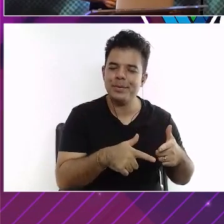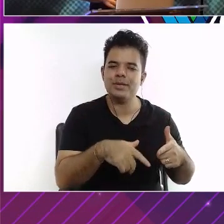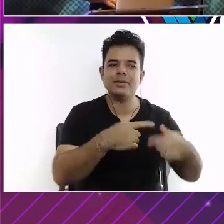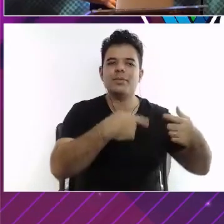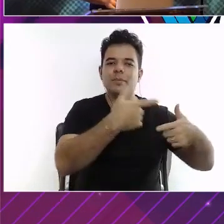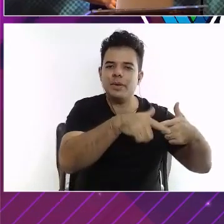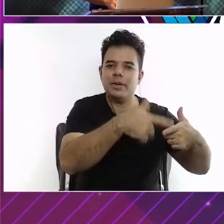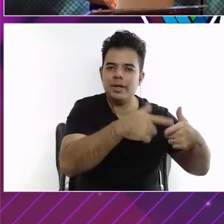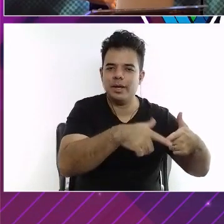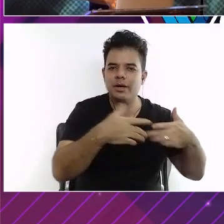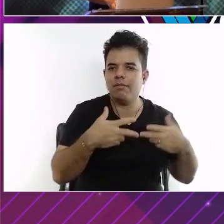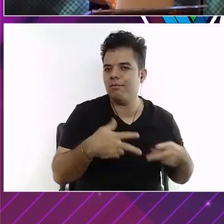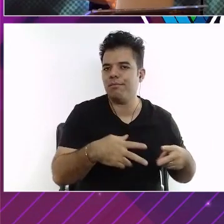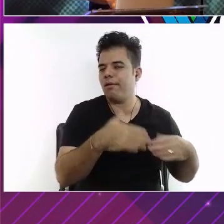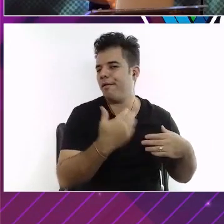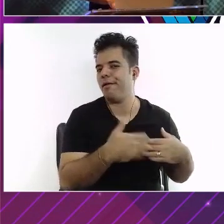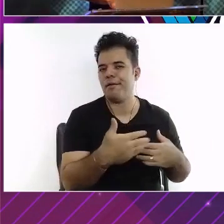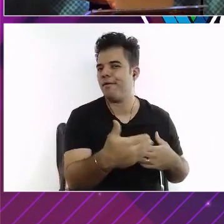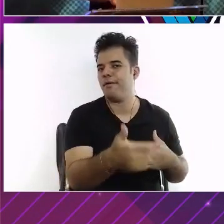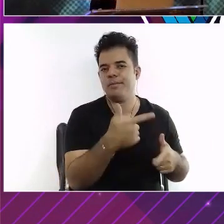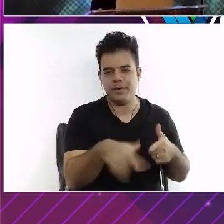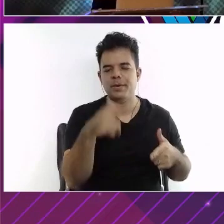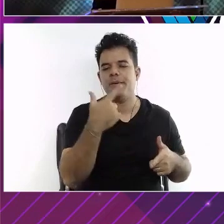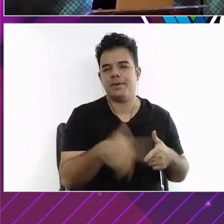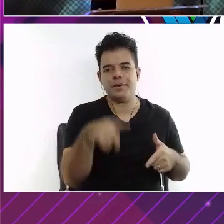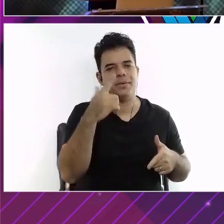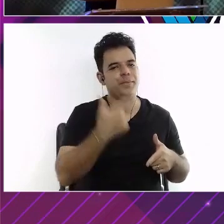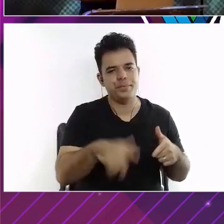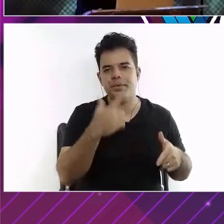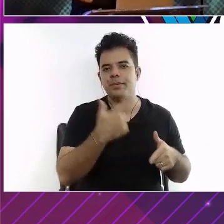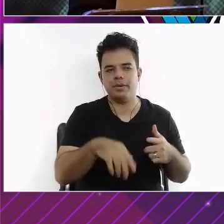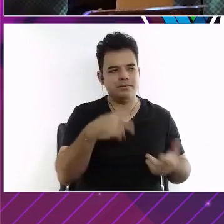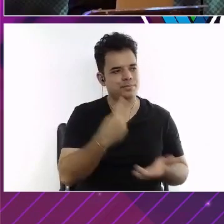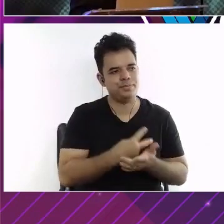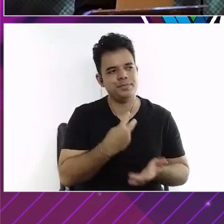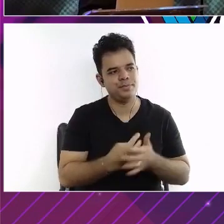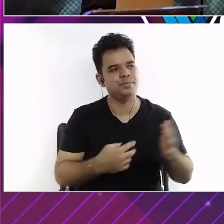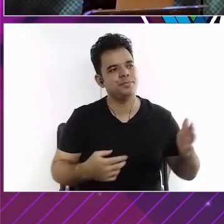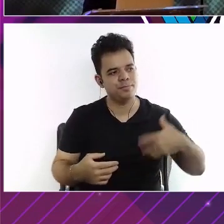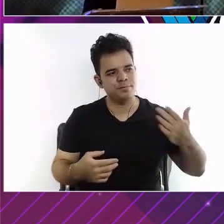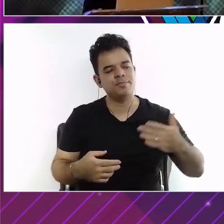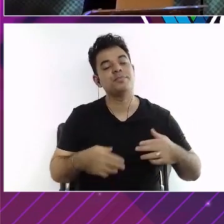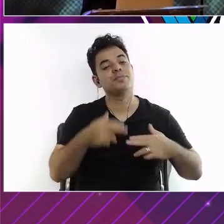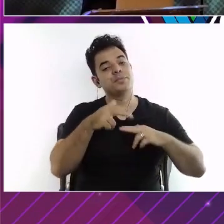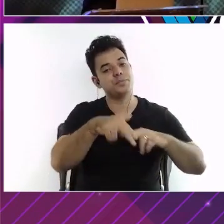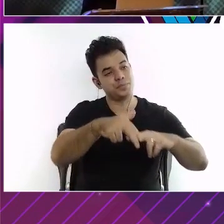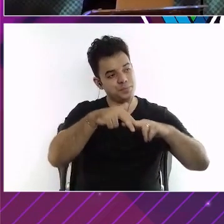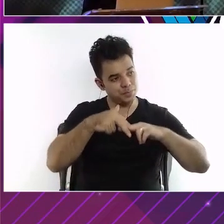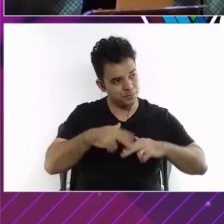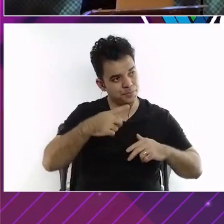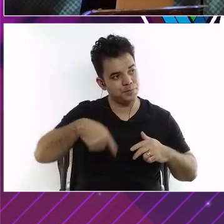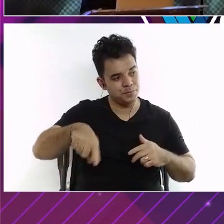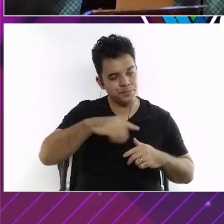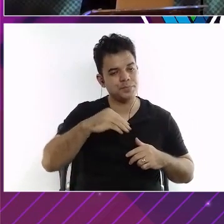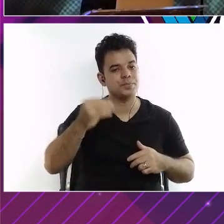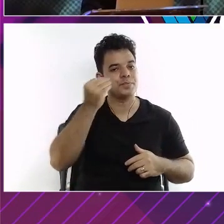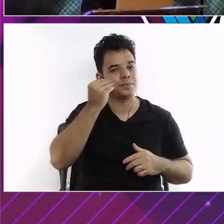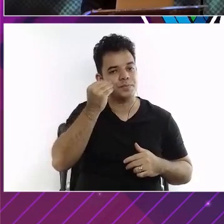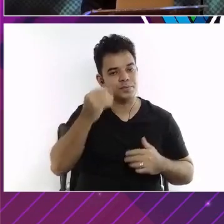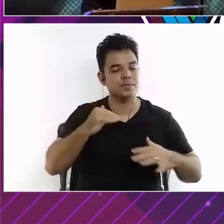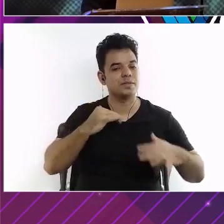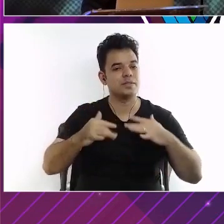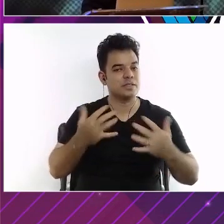Toda decisão leva a demanda para tomar mais decisões. Por isso que a gente tenta criar agilidade em todos